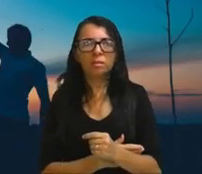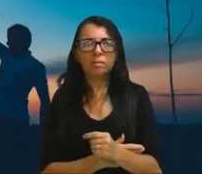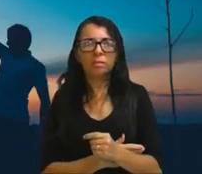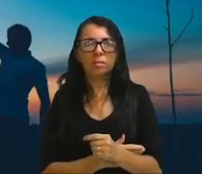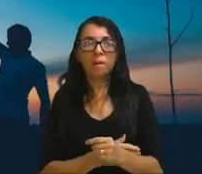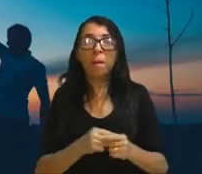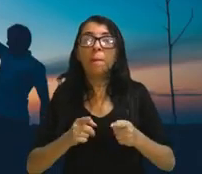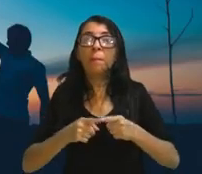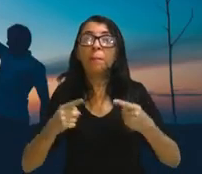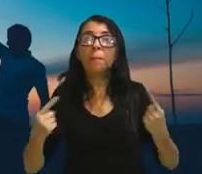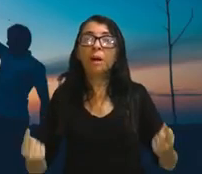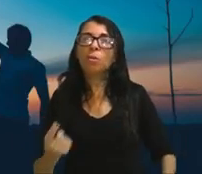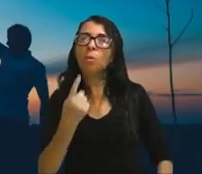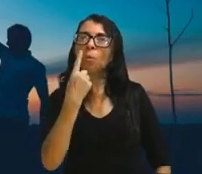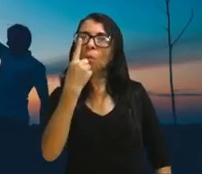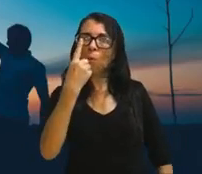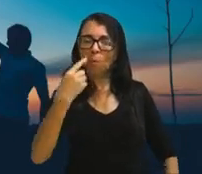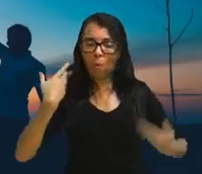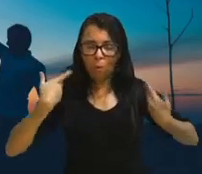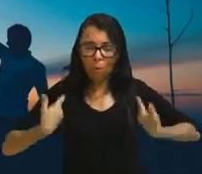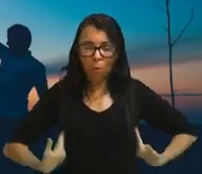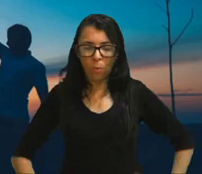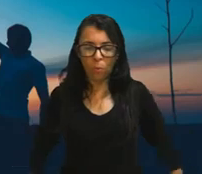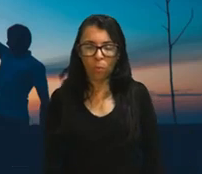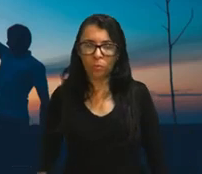Faça de Deus a força